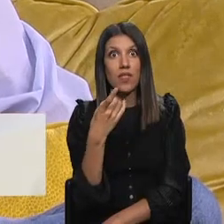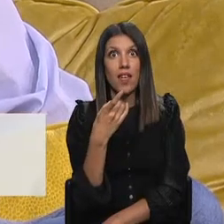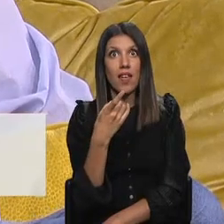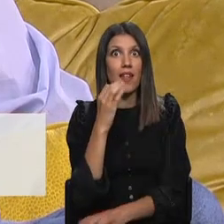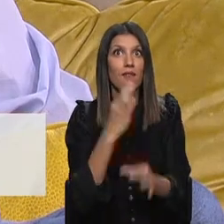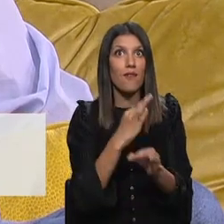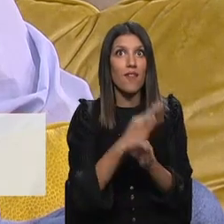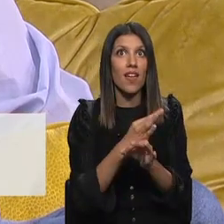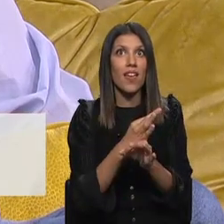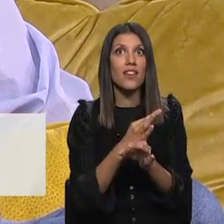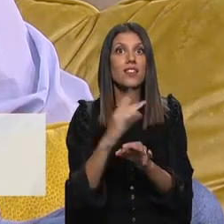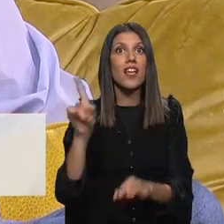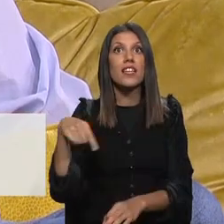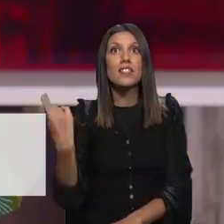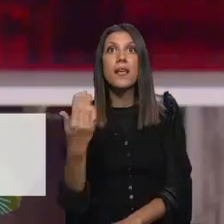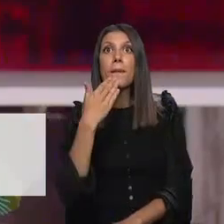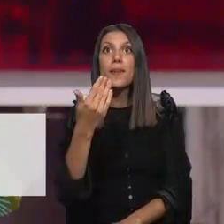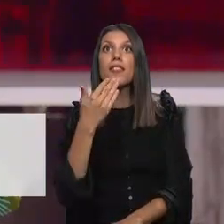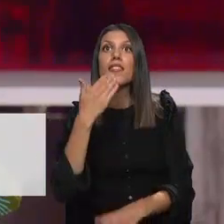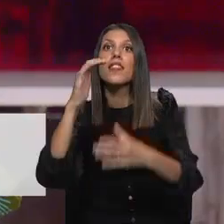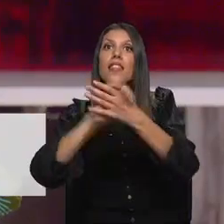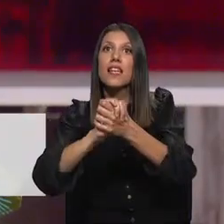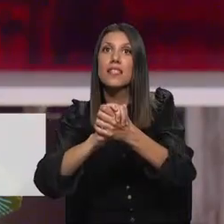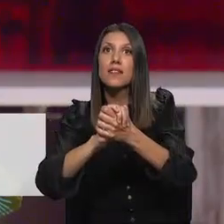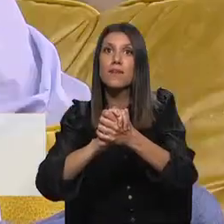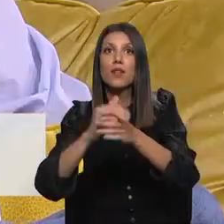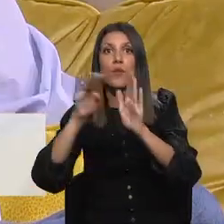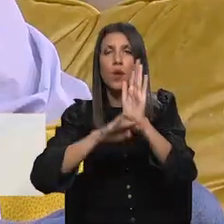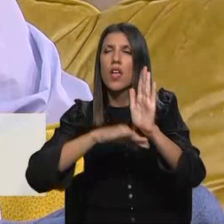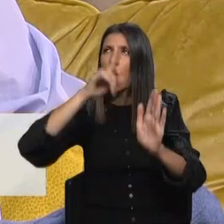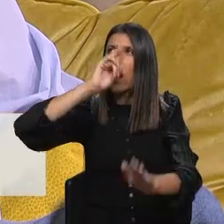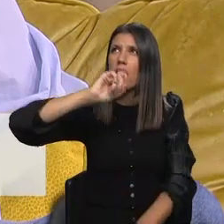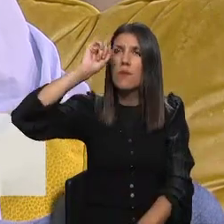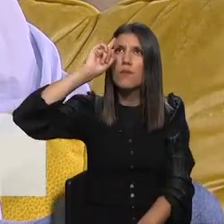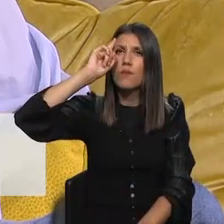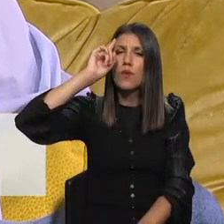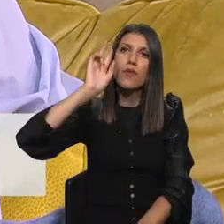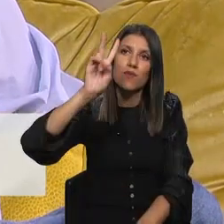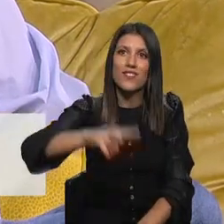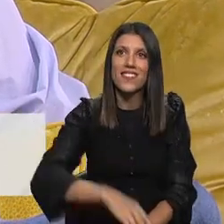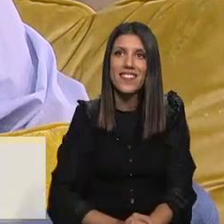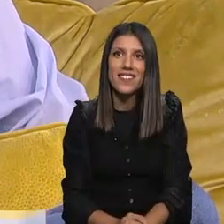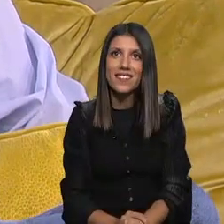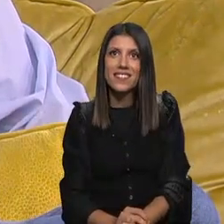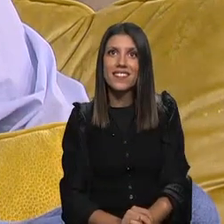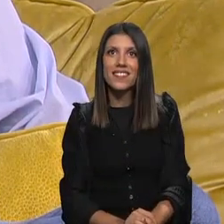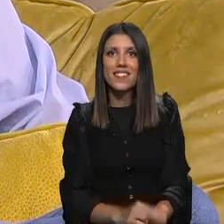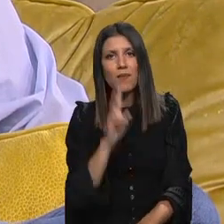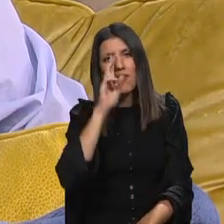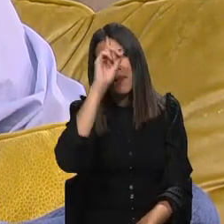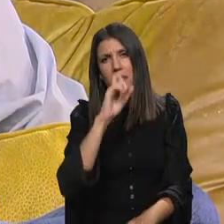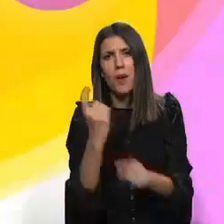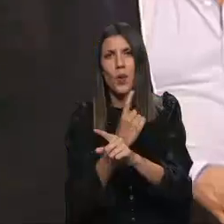Tiveste também um momento em que houve um pedido de casamento em pleno programa. Pois isso, eu tenho uma vaga ideia, sim. Queres recordar? Vamos embora, estamos aqui, é para isto. Estamos cá para